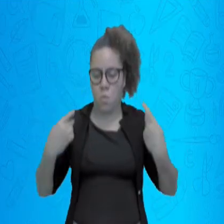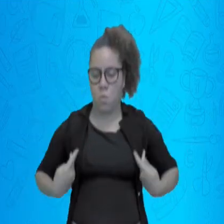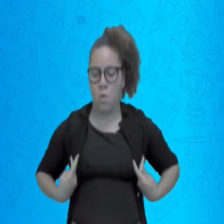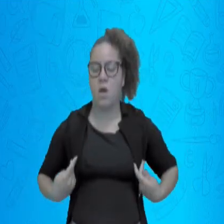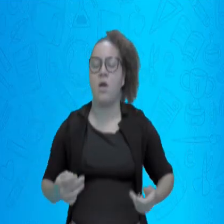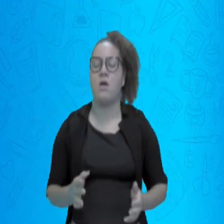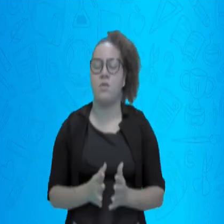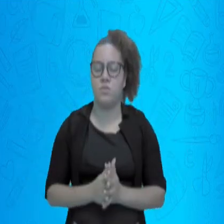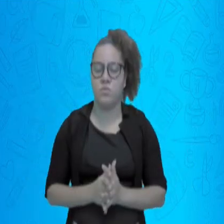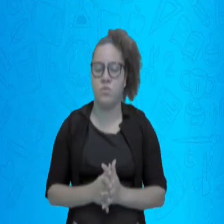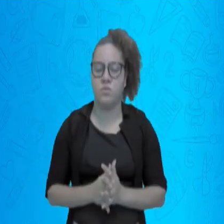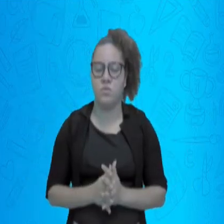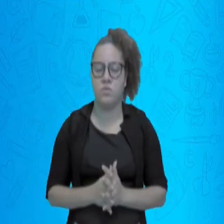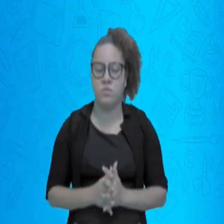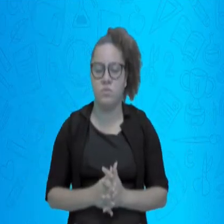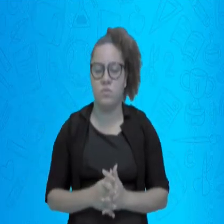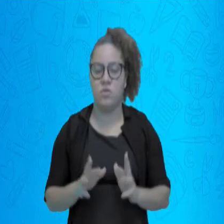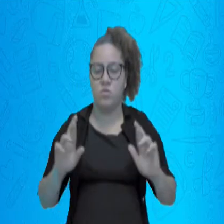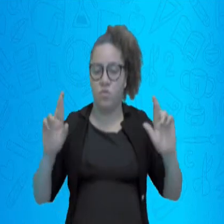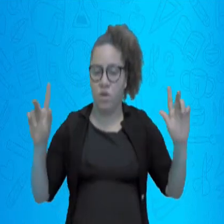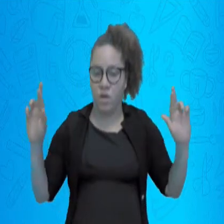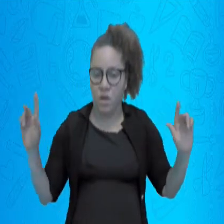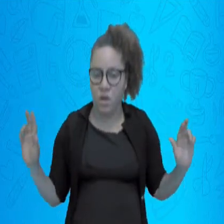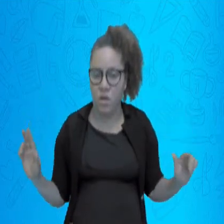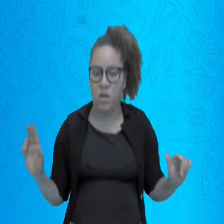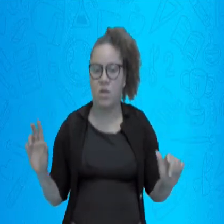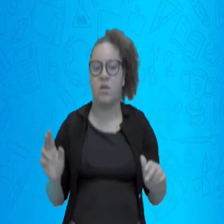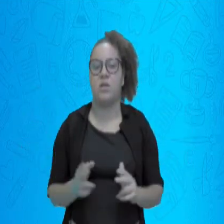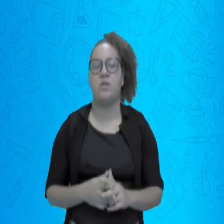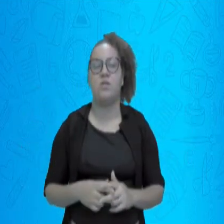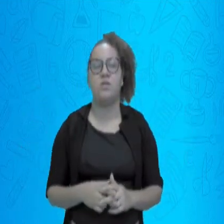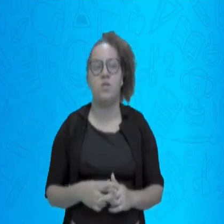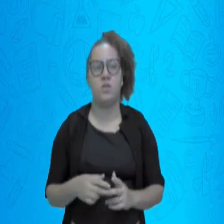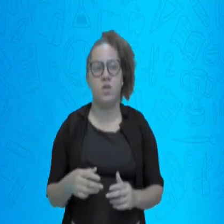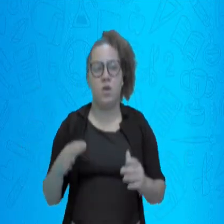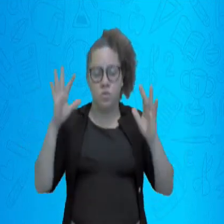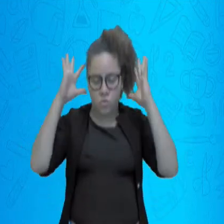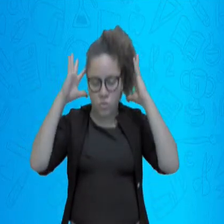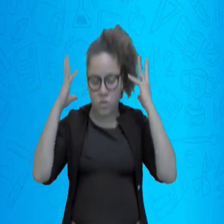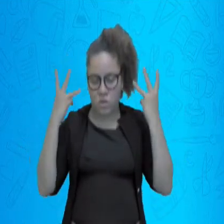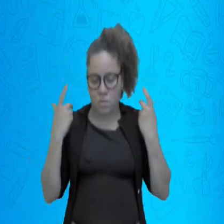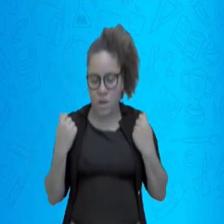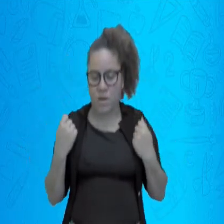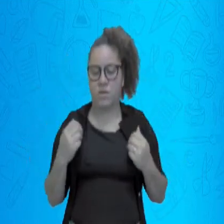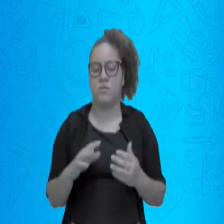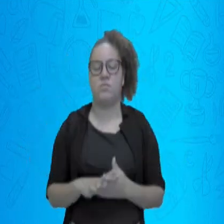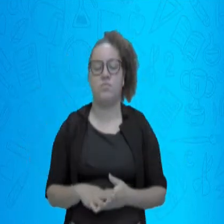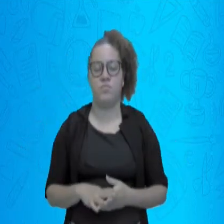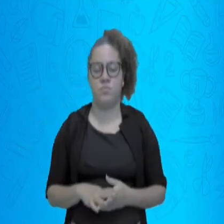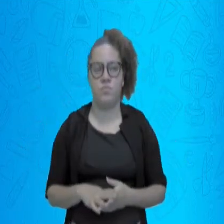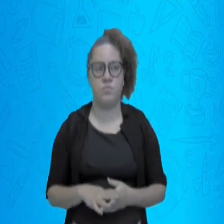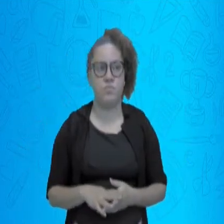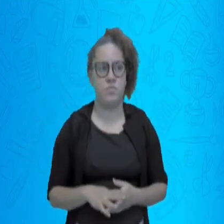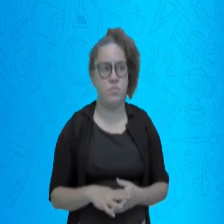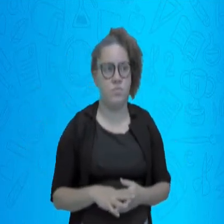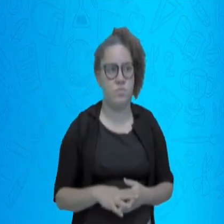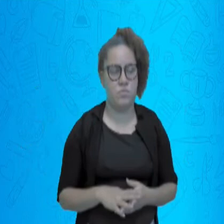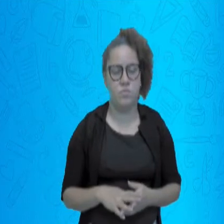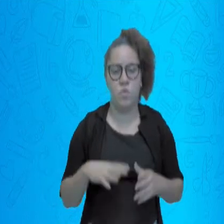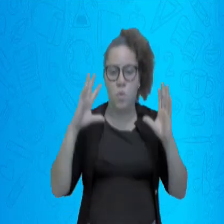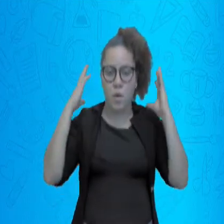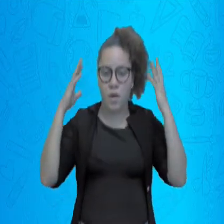humano, diferente de um animal, diferente de um coelho, são as características físicas de um humano. Então,